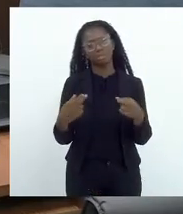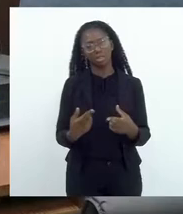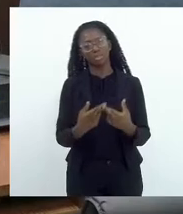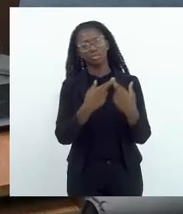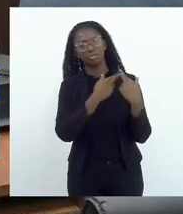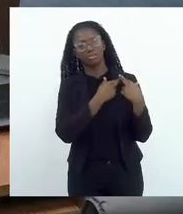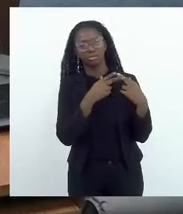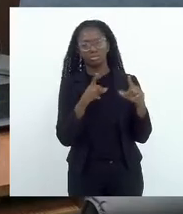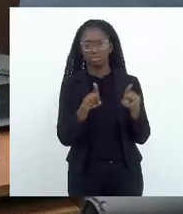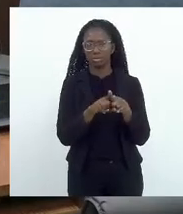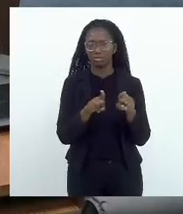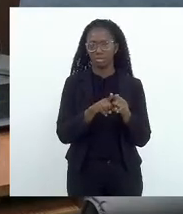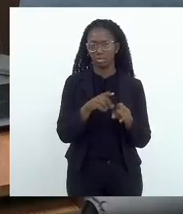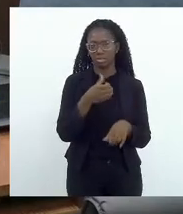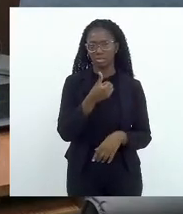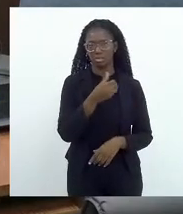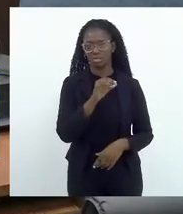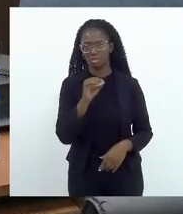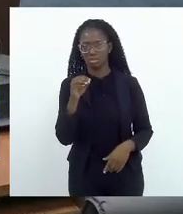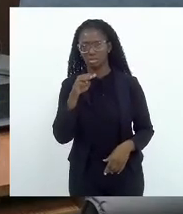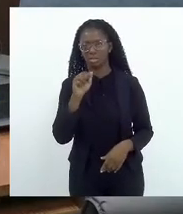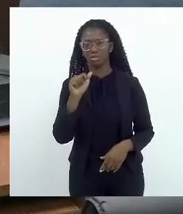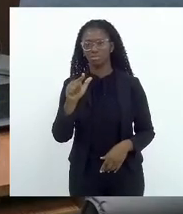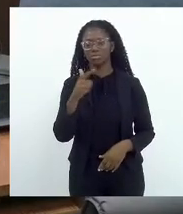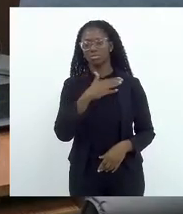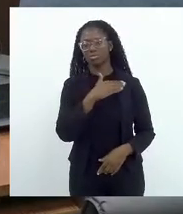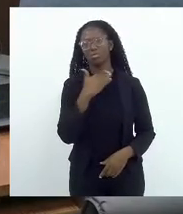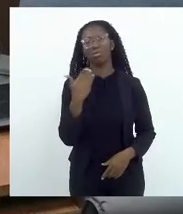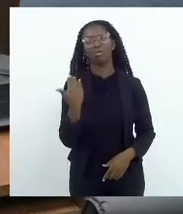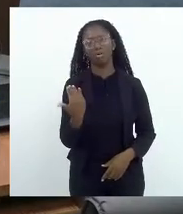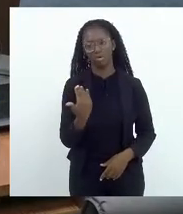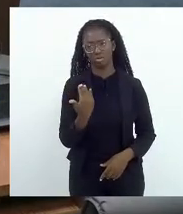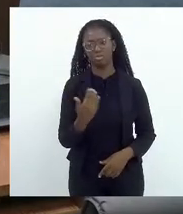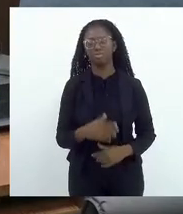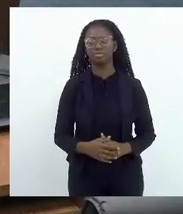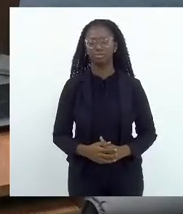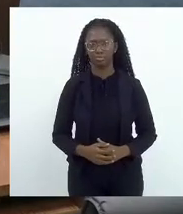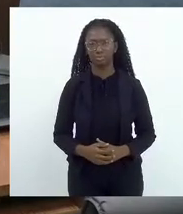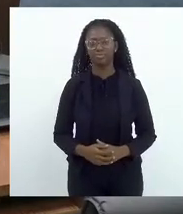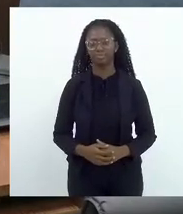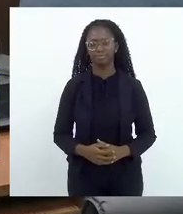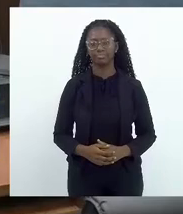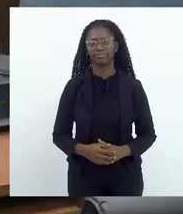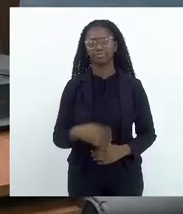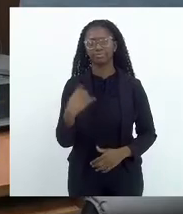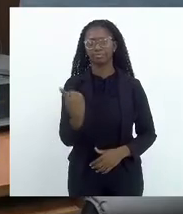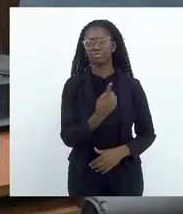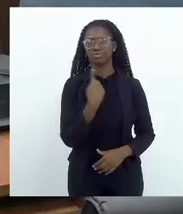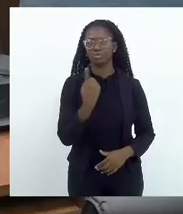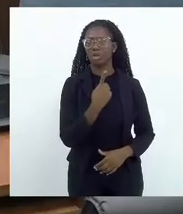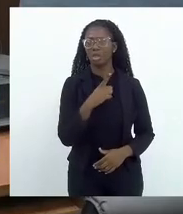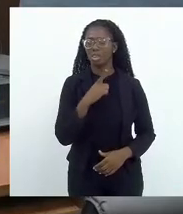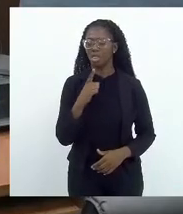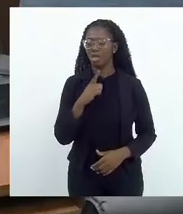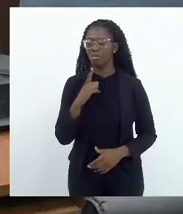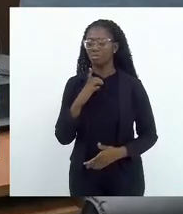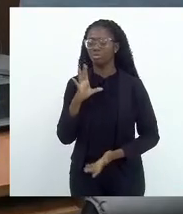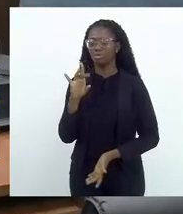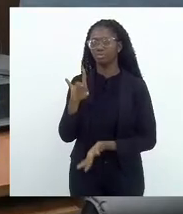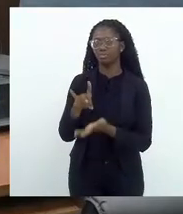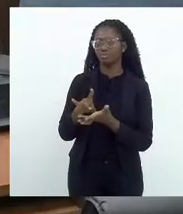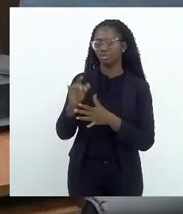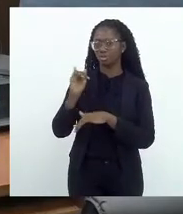responsabilidade. Foram 600 mil mortes, das quais nós tivemos oficialmente